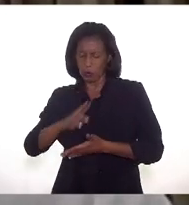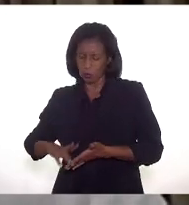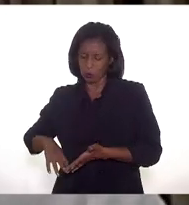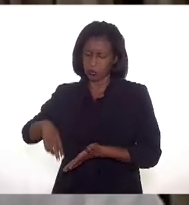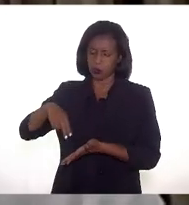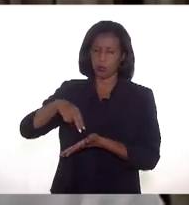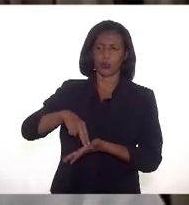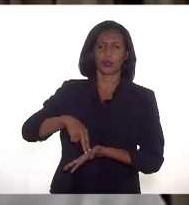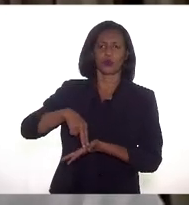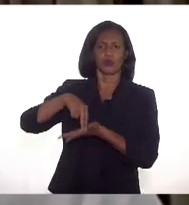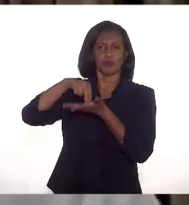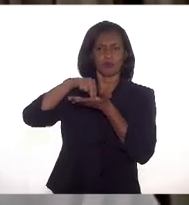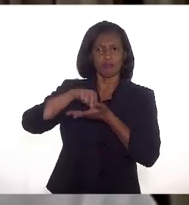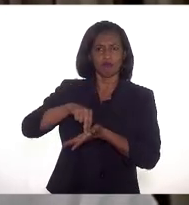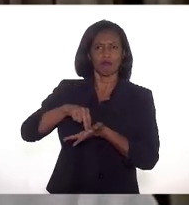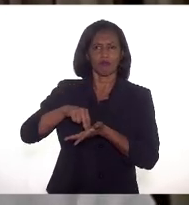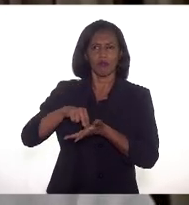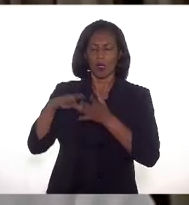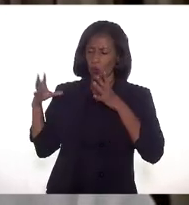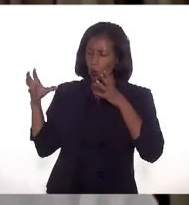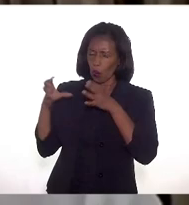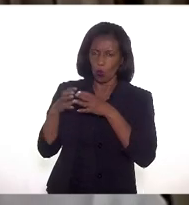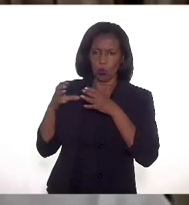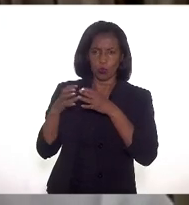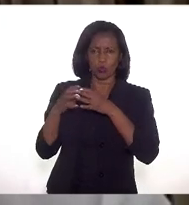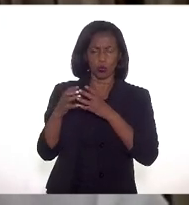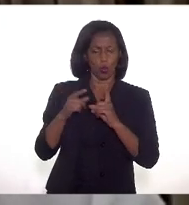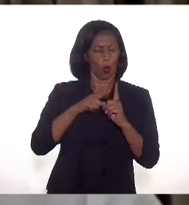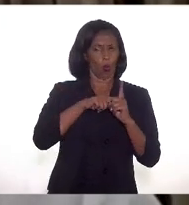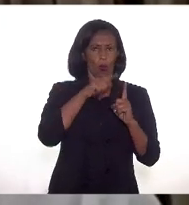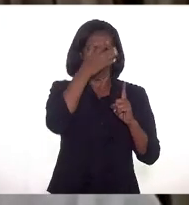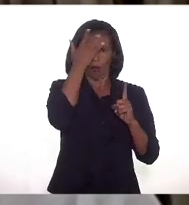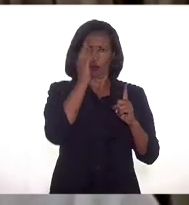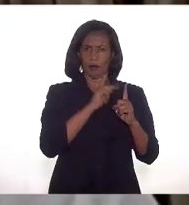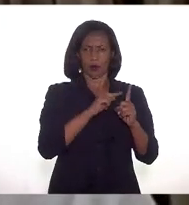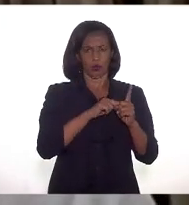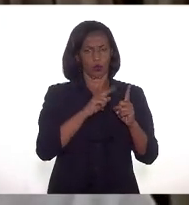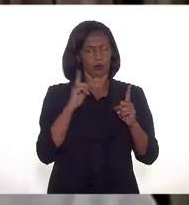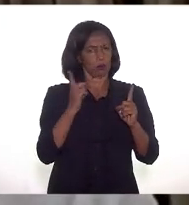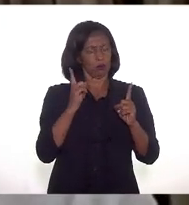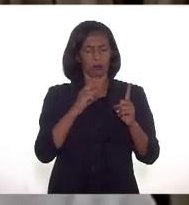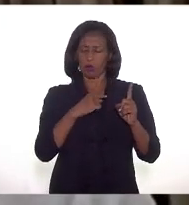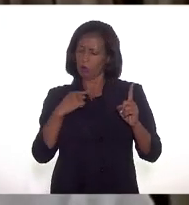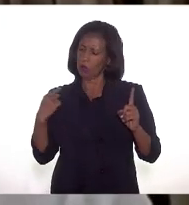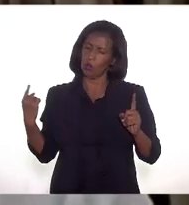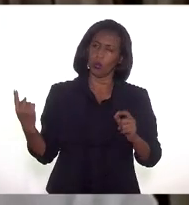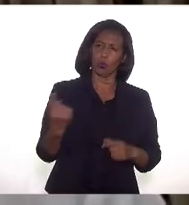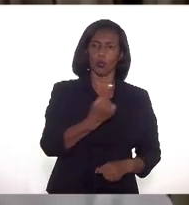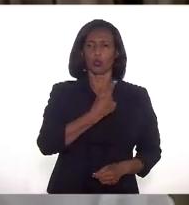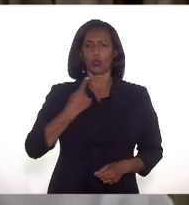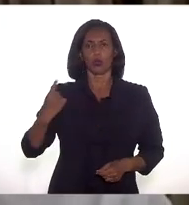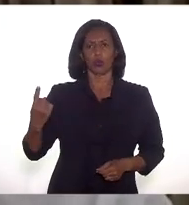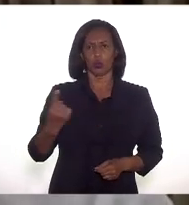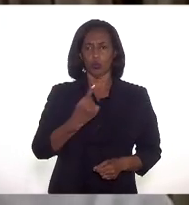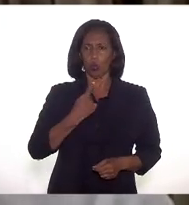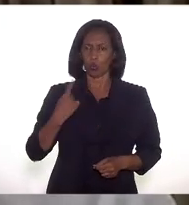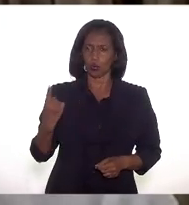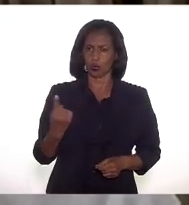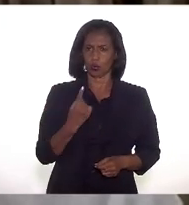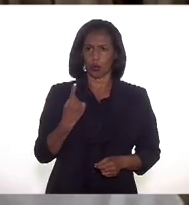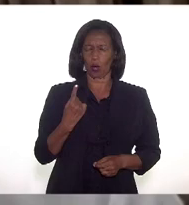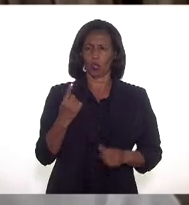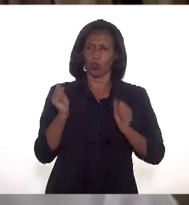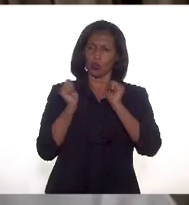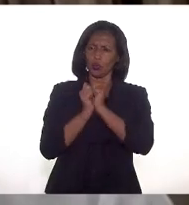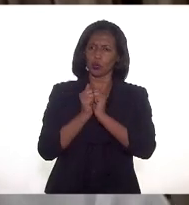em conjunto de todos nós, não apenas de uma pessoa, mas e sim de todos, com a orientação do nosso